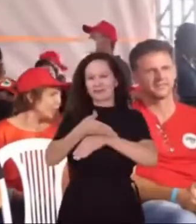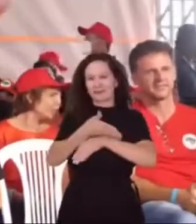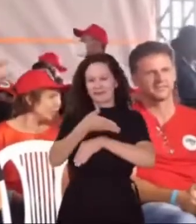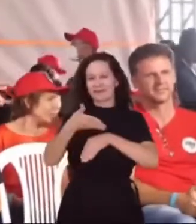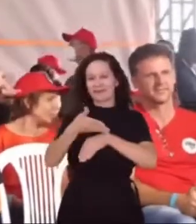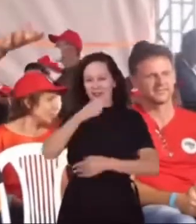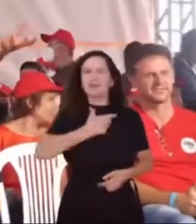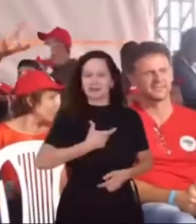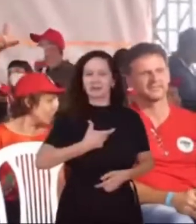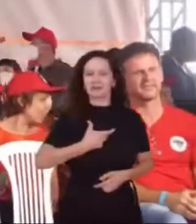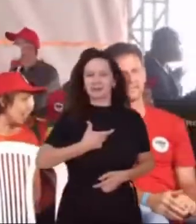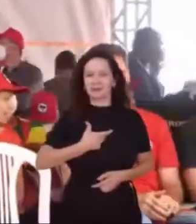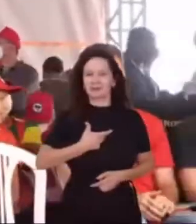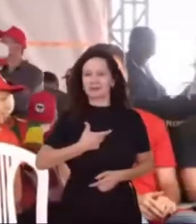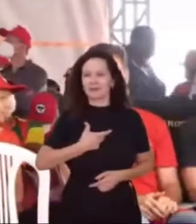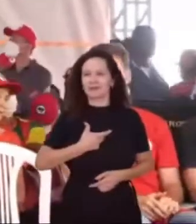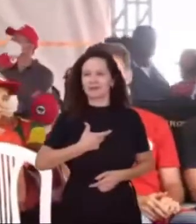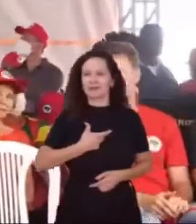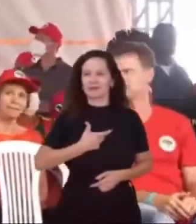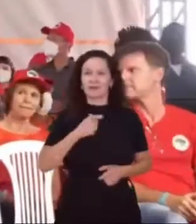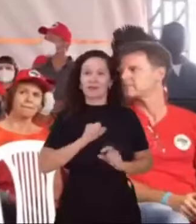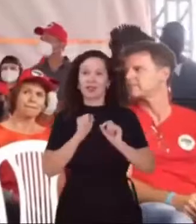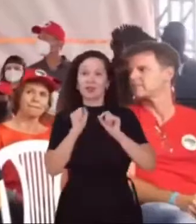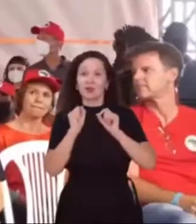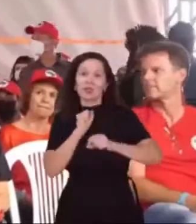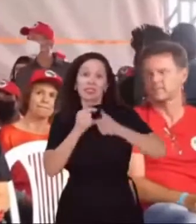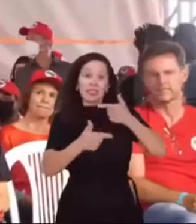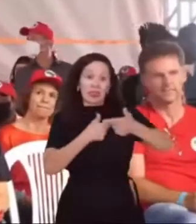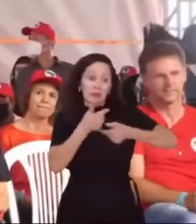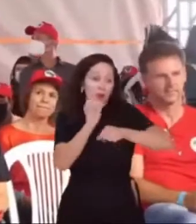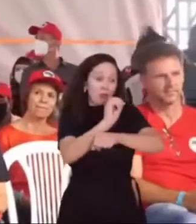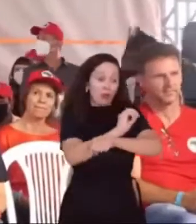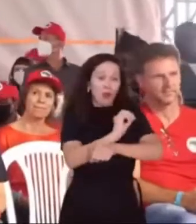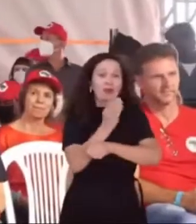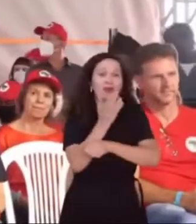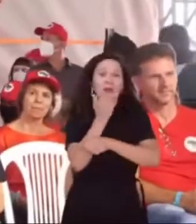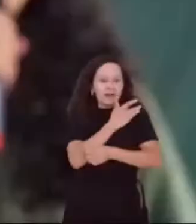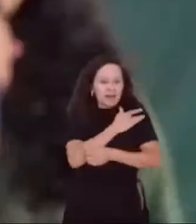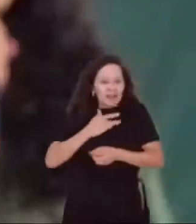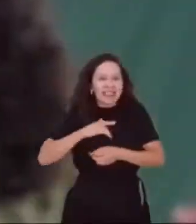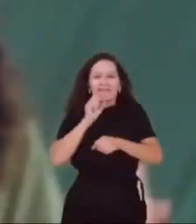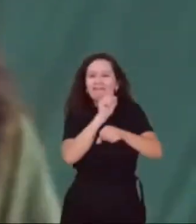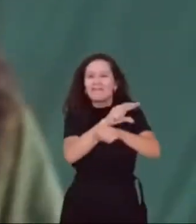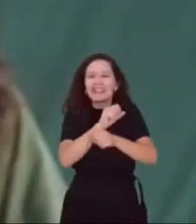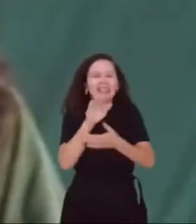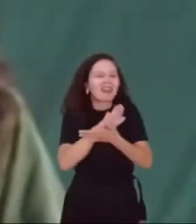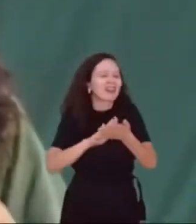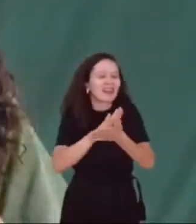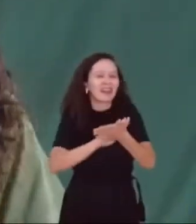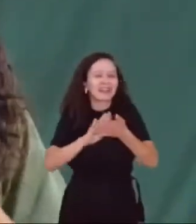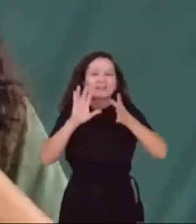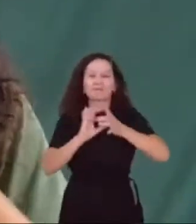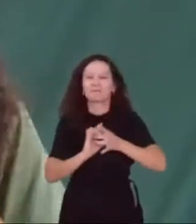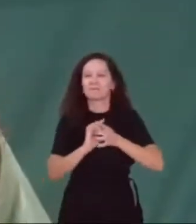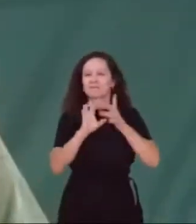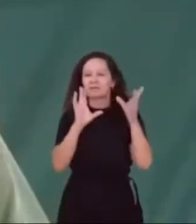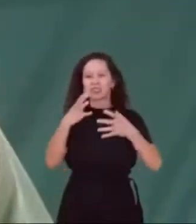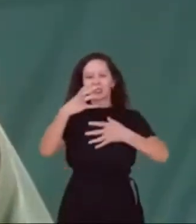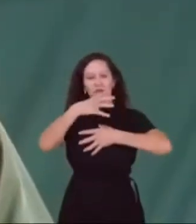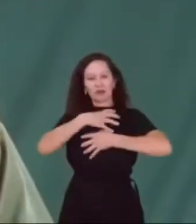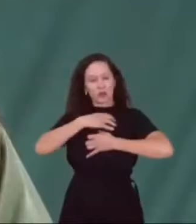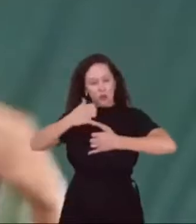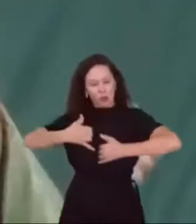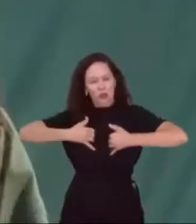uma defensora da alimentação saudável, livre de veneno e democrática, me sinto